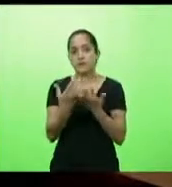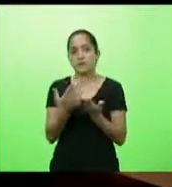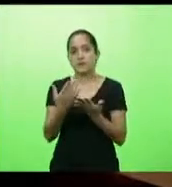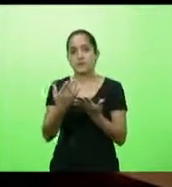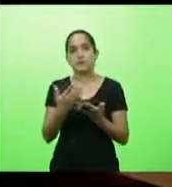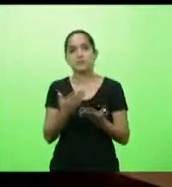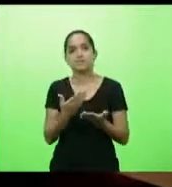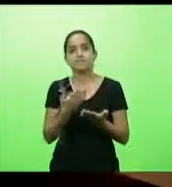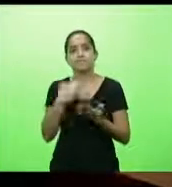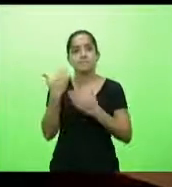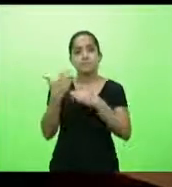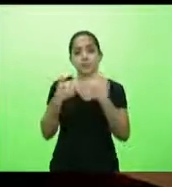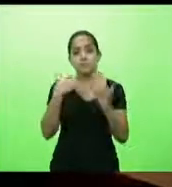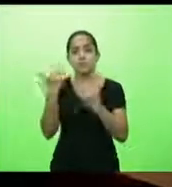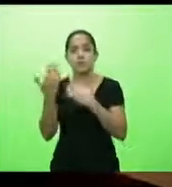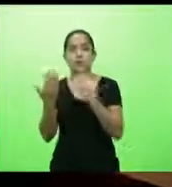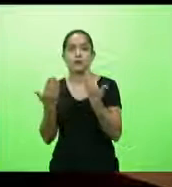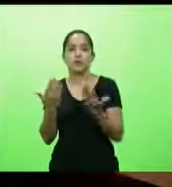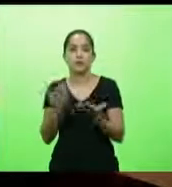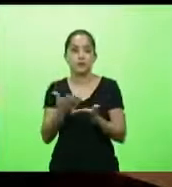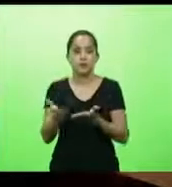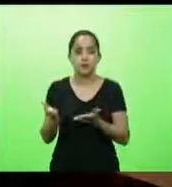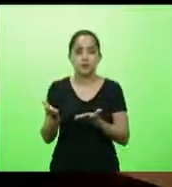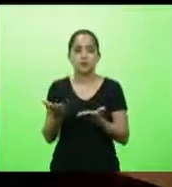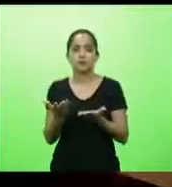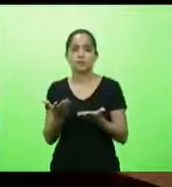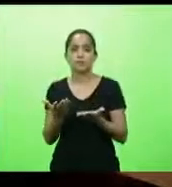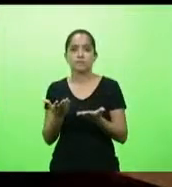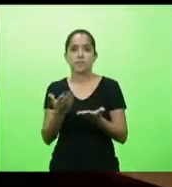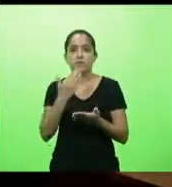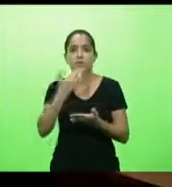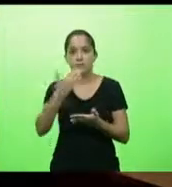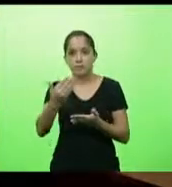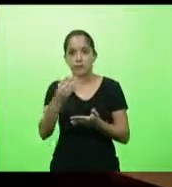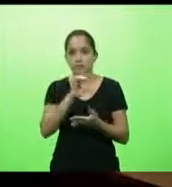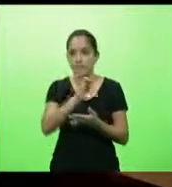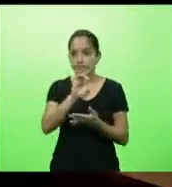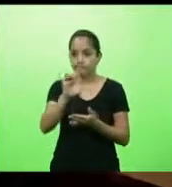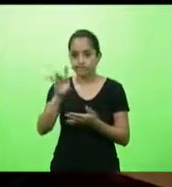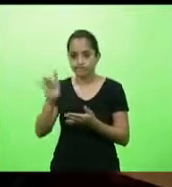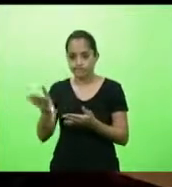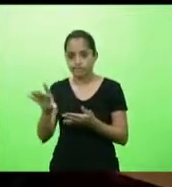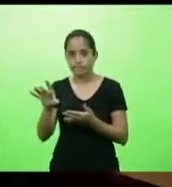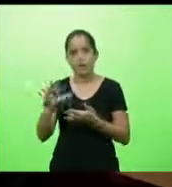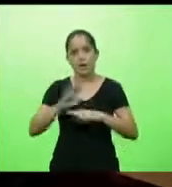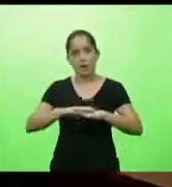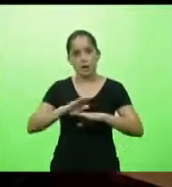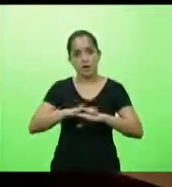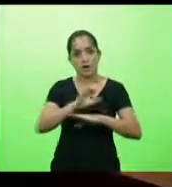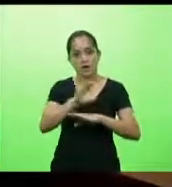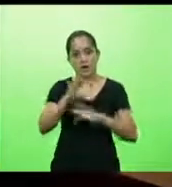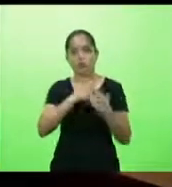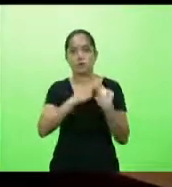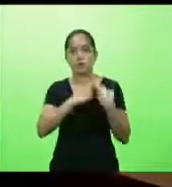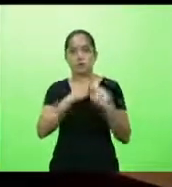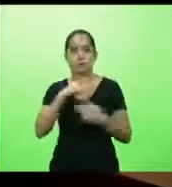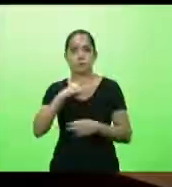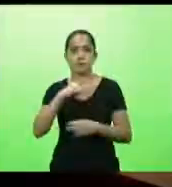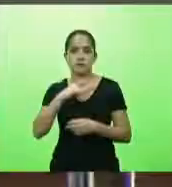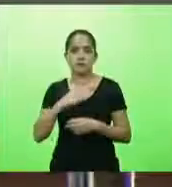perdido pessoas para o coronavírus e com um pedido de que cada um de nós façamos a nossa parte nesta